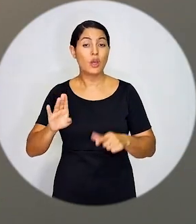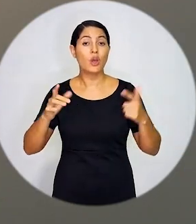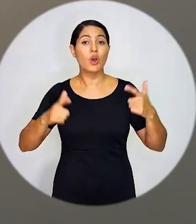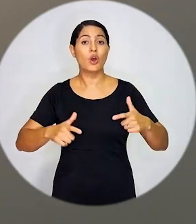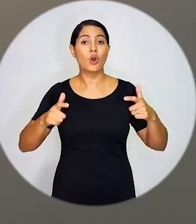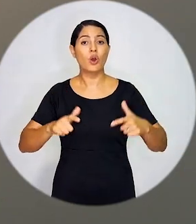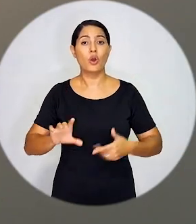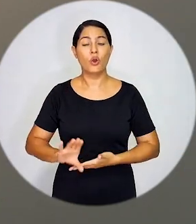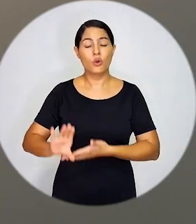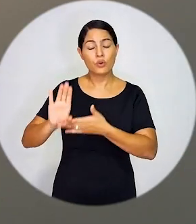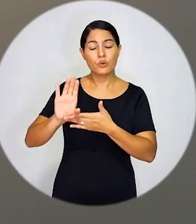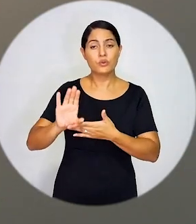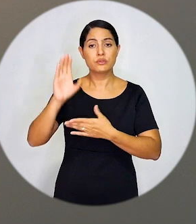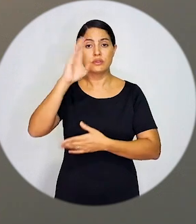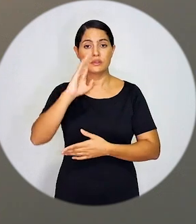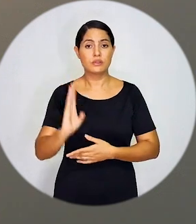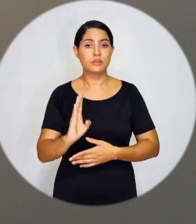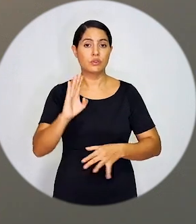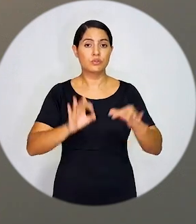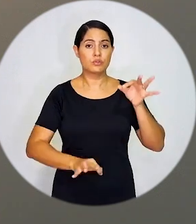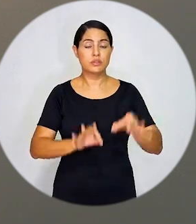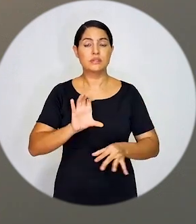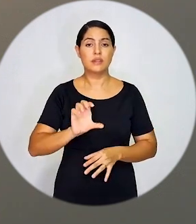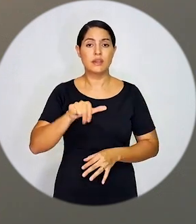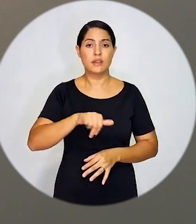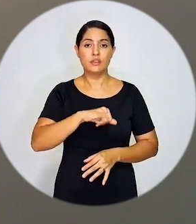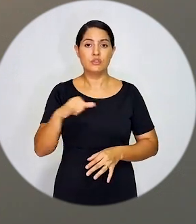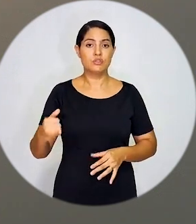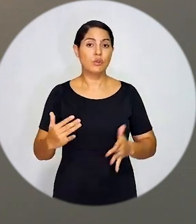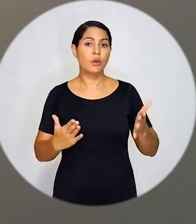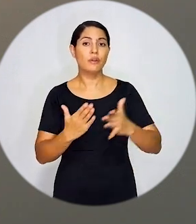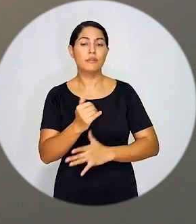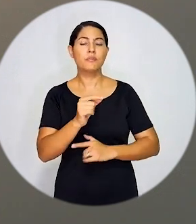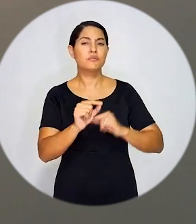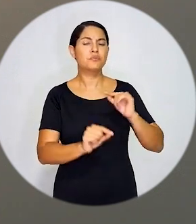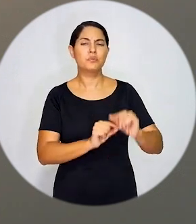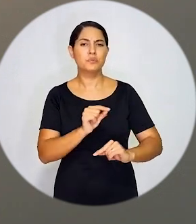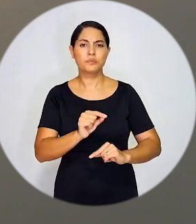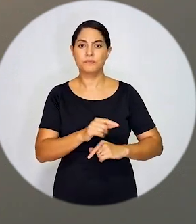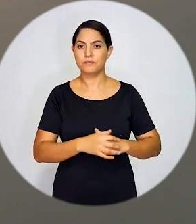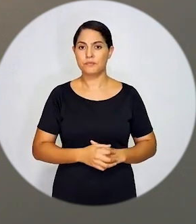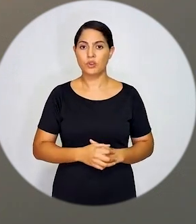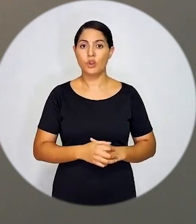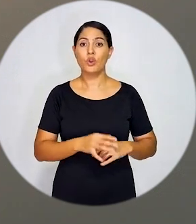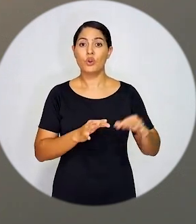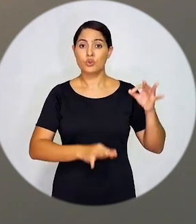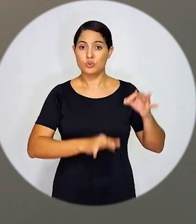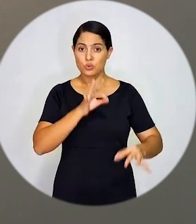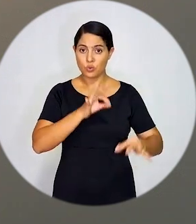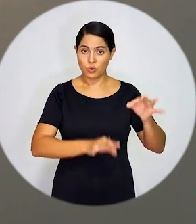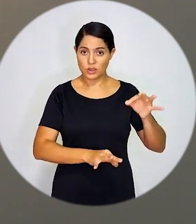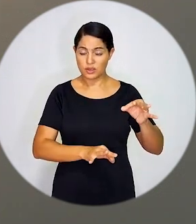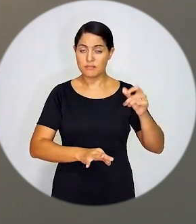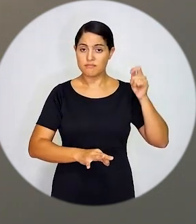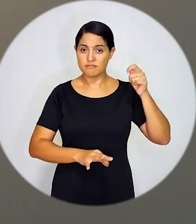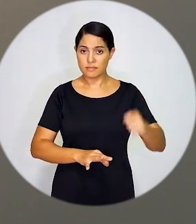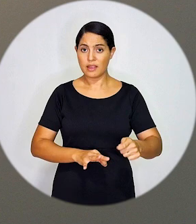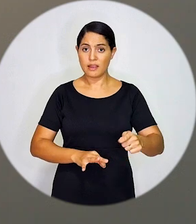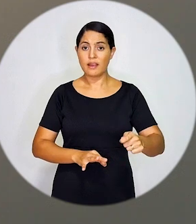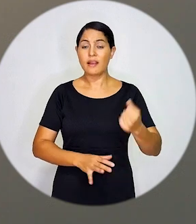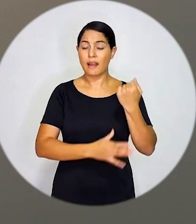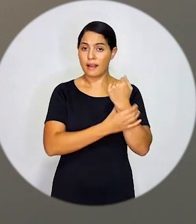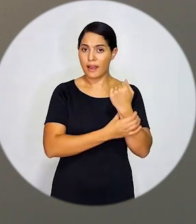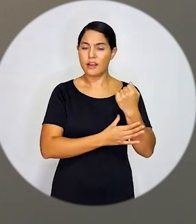OAB Nacional, o Conselho Nacional de Justiça aprovou por unanimidade as regras para a implementação do Juiz das Garantias. A